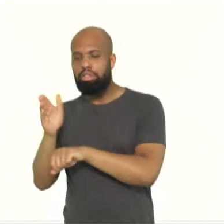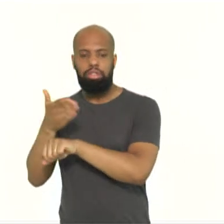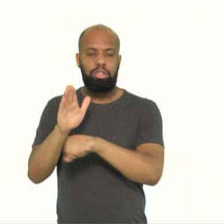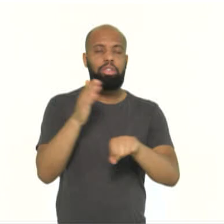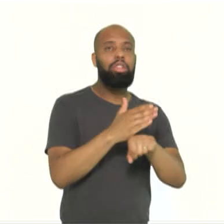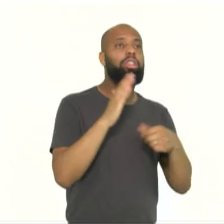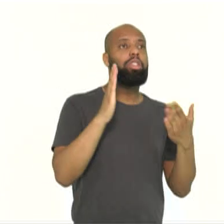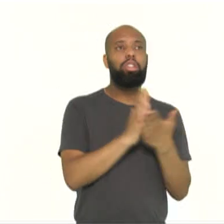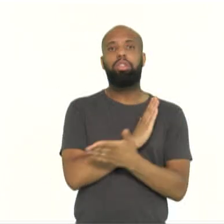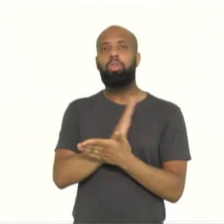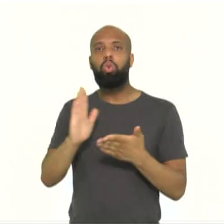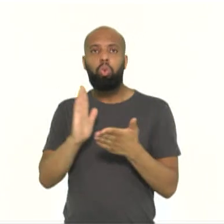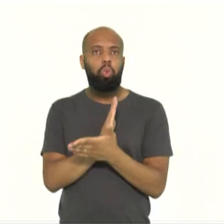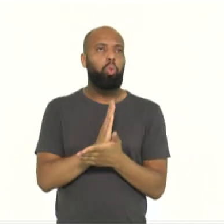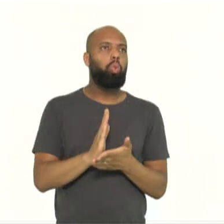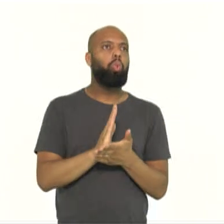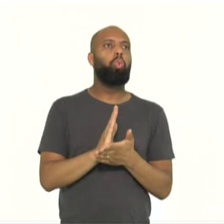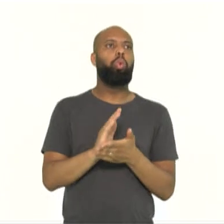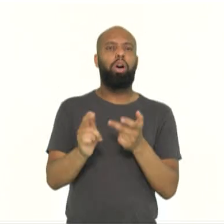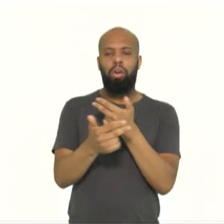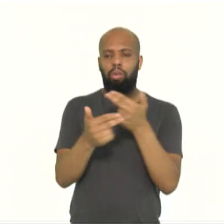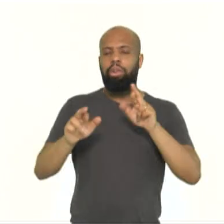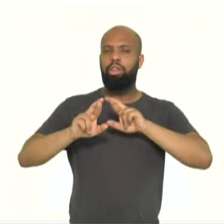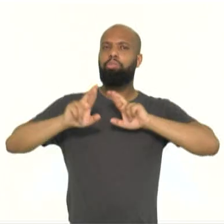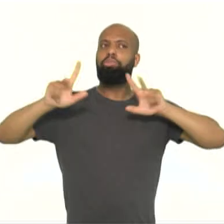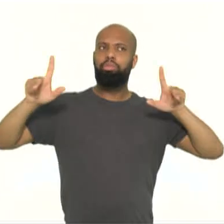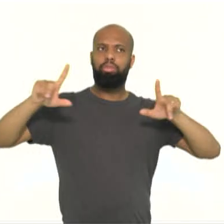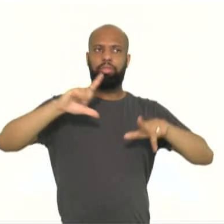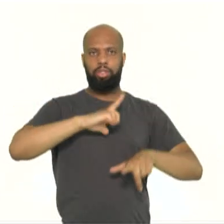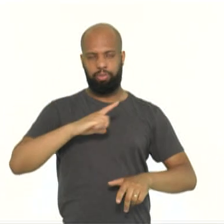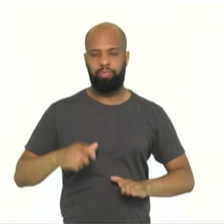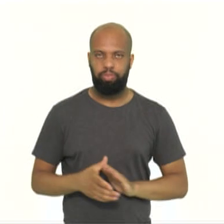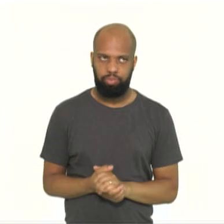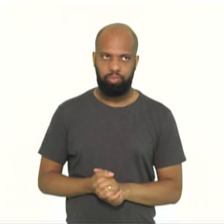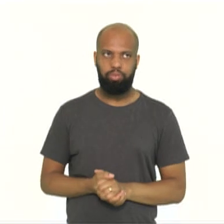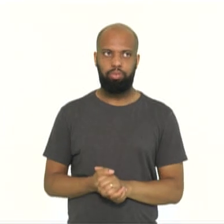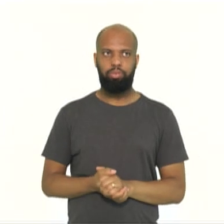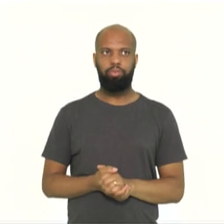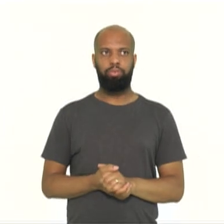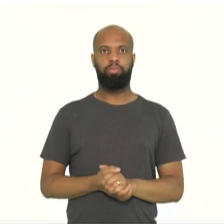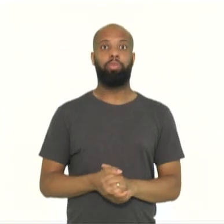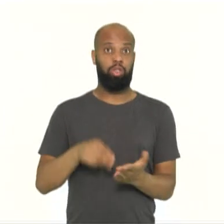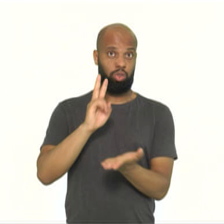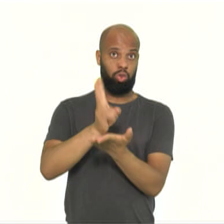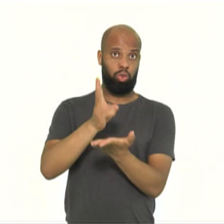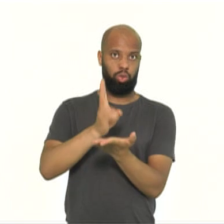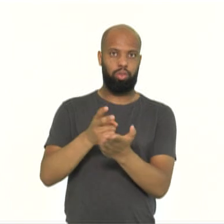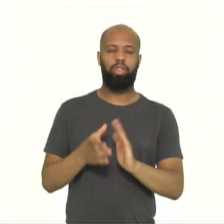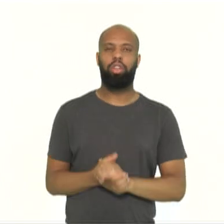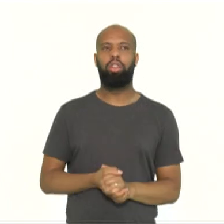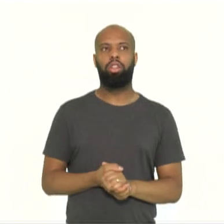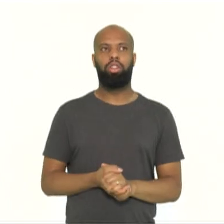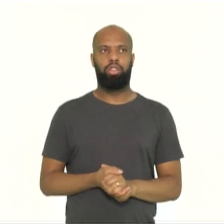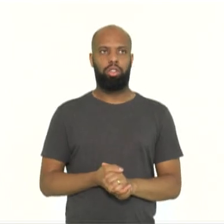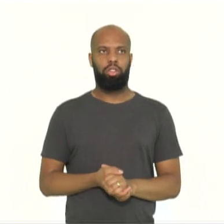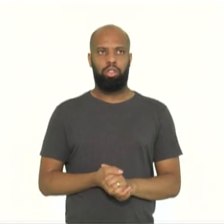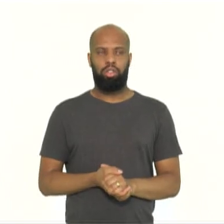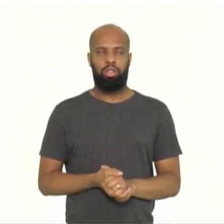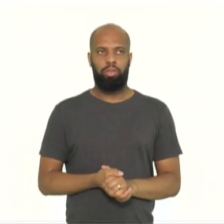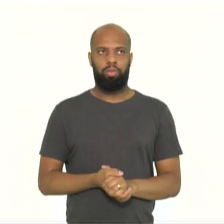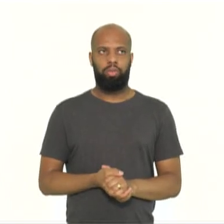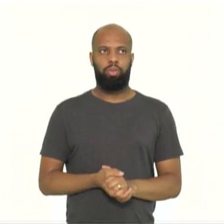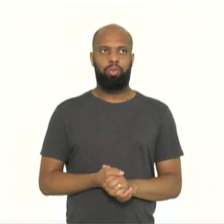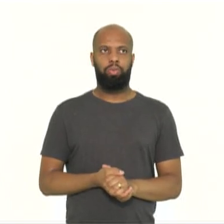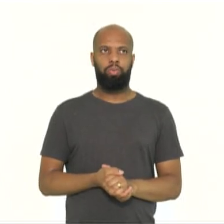alguns tipos de atividades distintas aí. Bien? Continuando. Então, ¿qué están haciendo